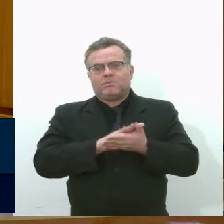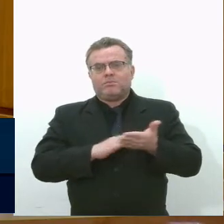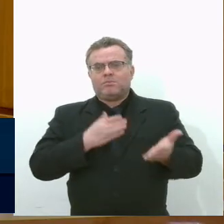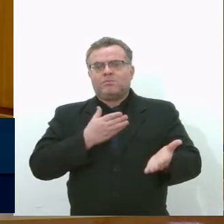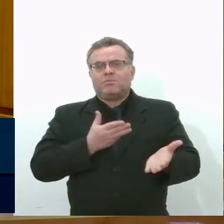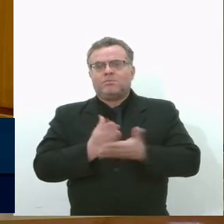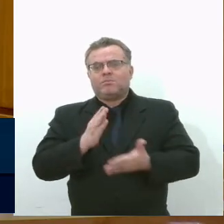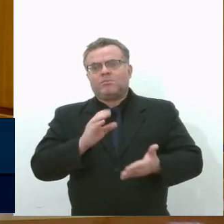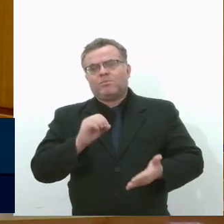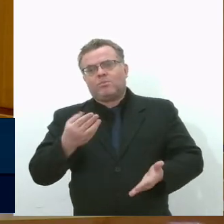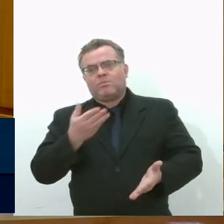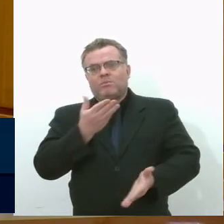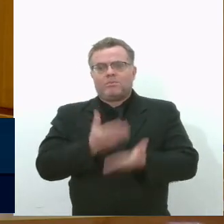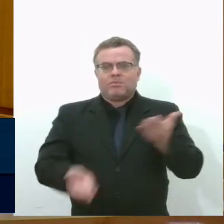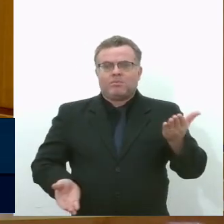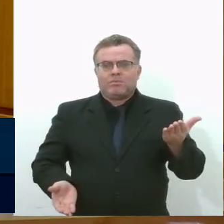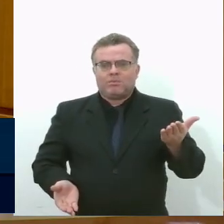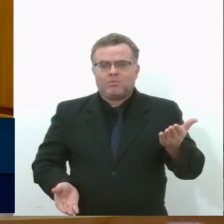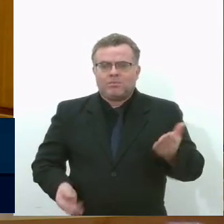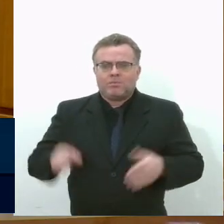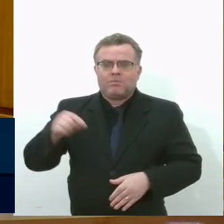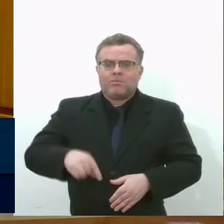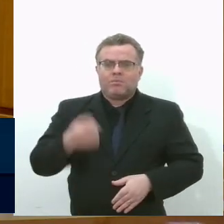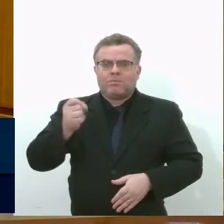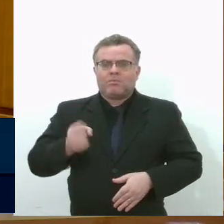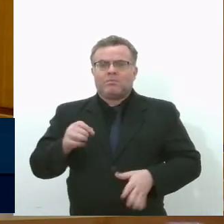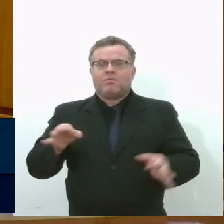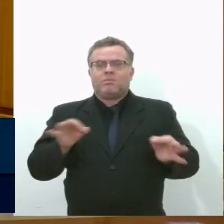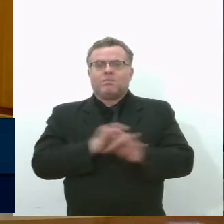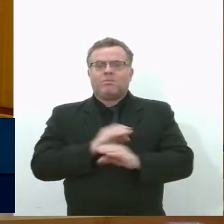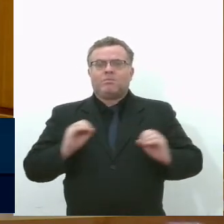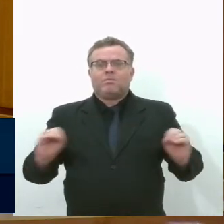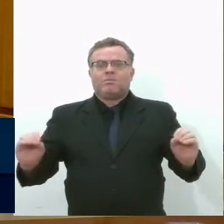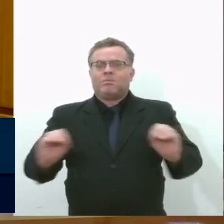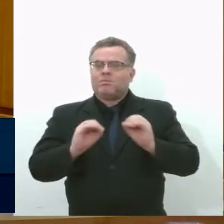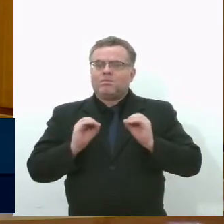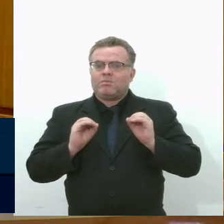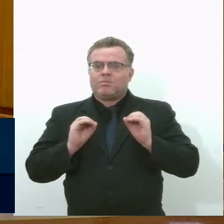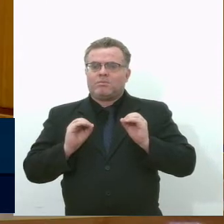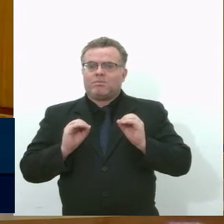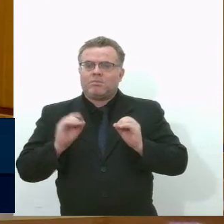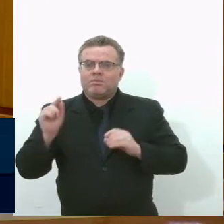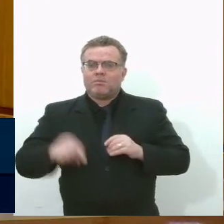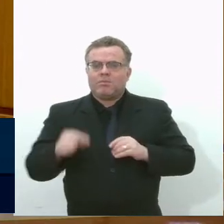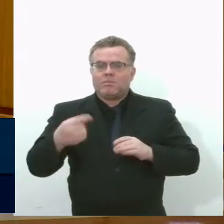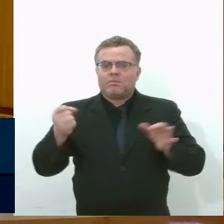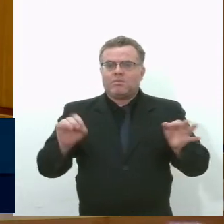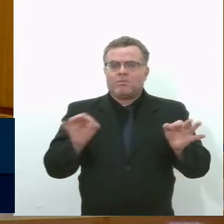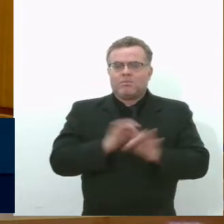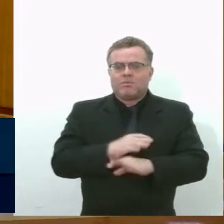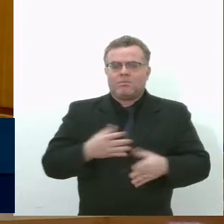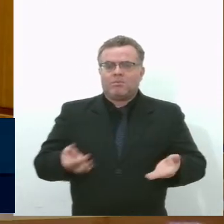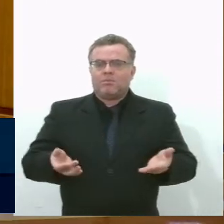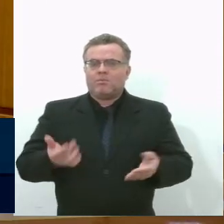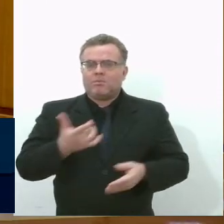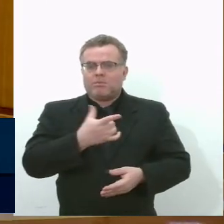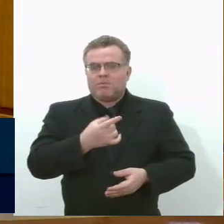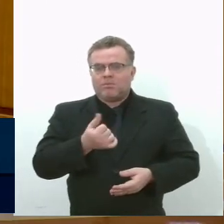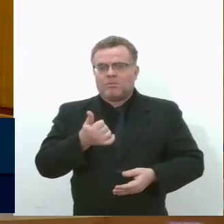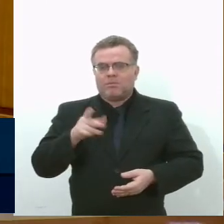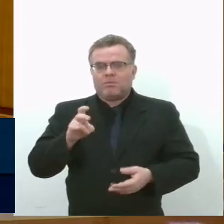das contas de Sergipe, eu estou falando do Estado, de 2015,